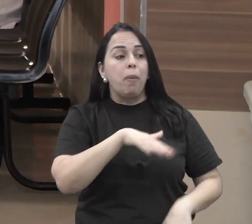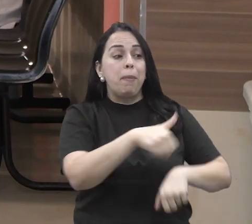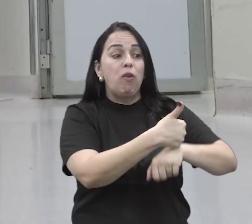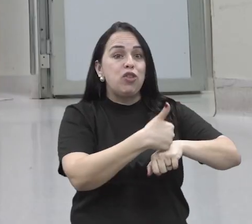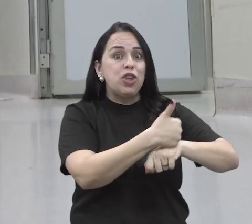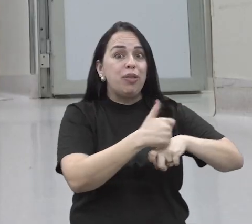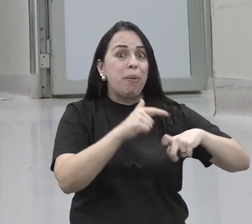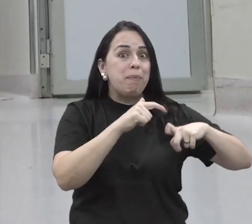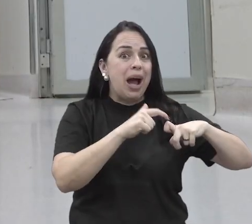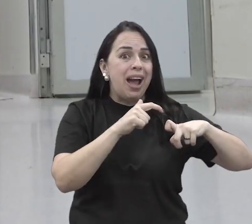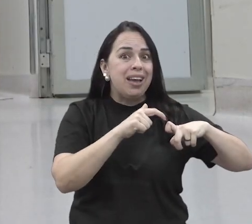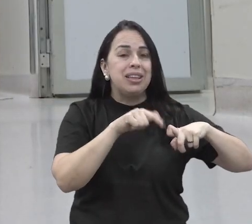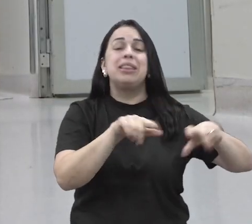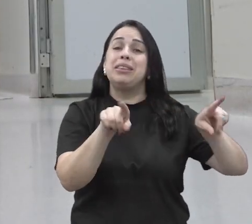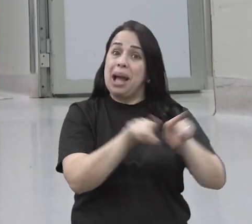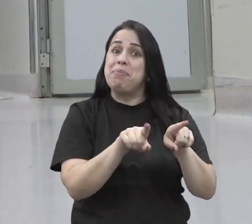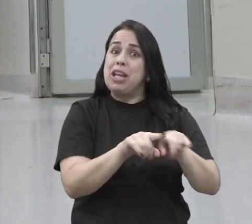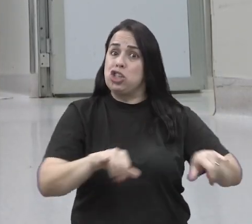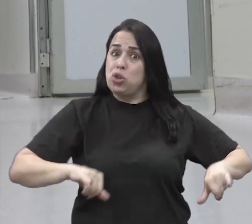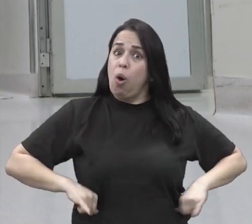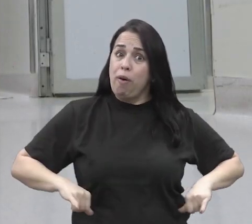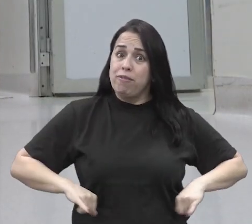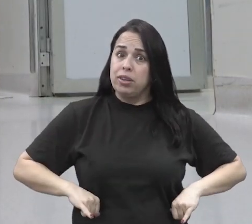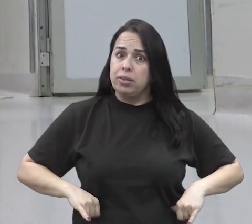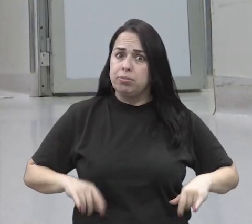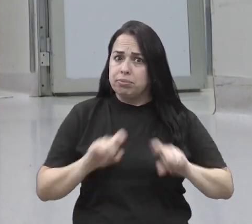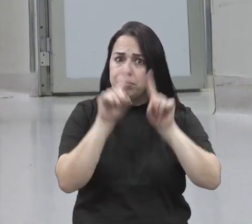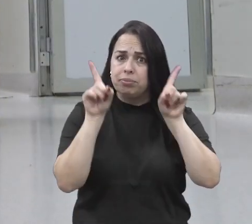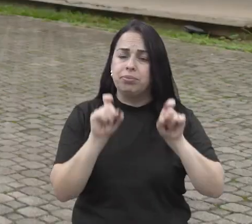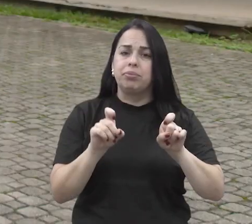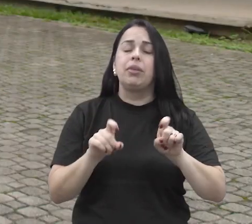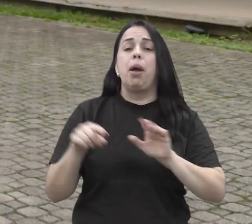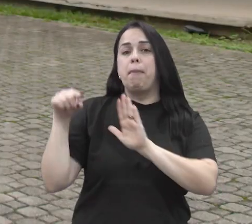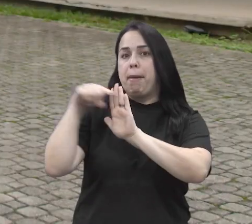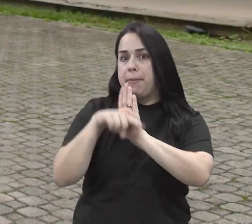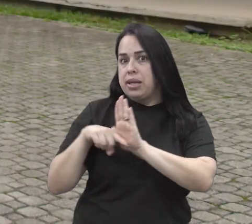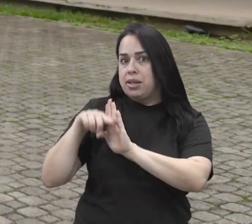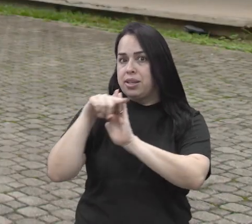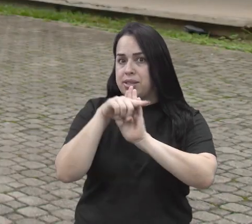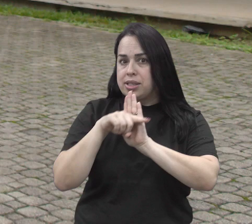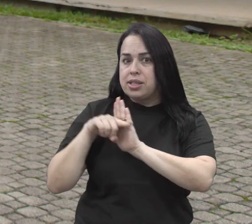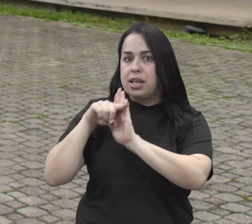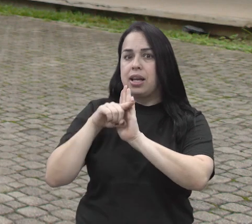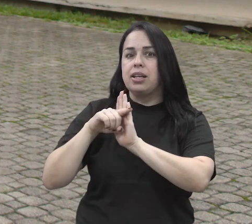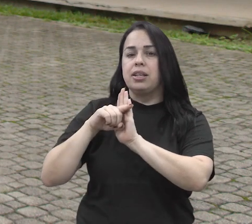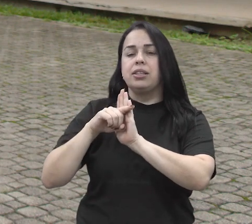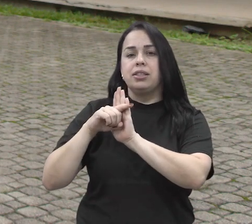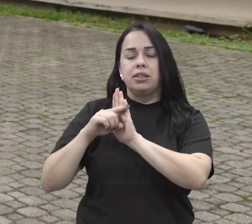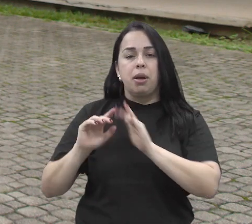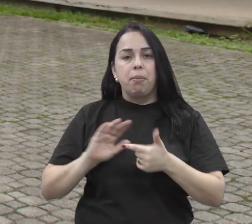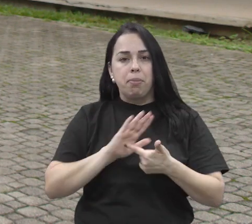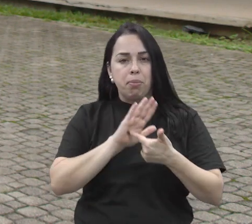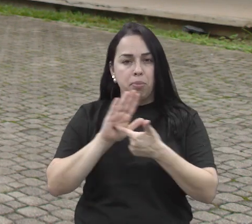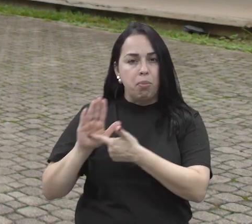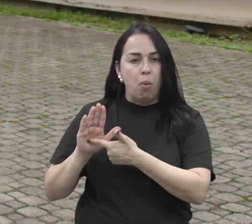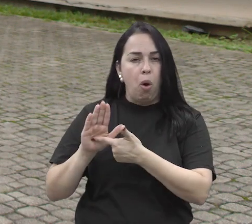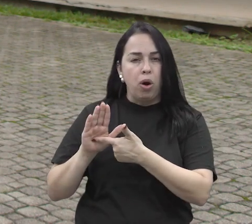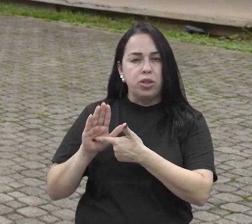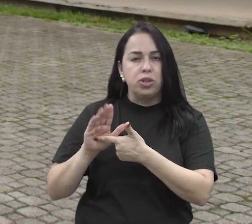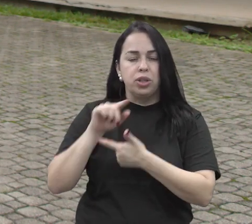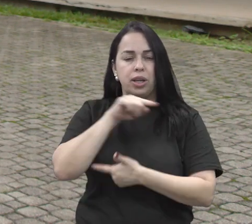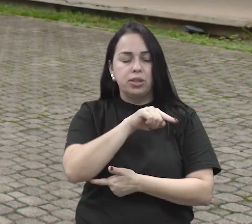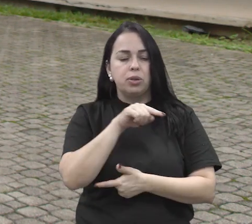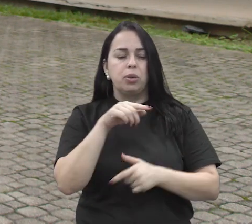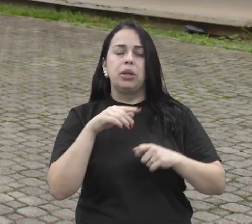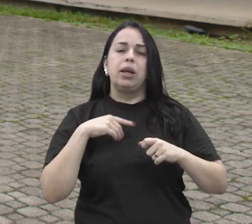próprios profissionais de saúde sofrem com esses transtornos? Um estudo realizado pela AFIA, Centro de Educação e